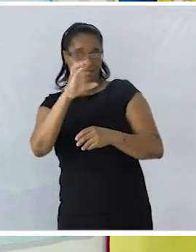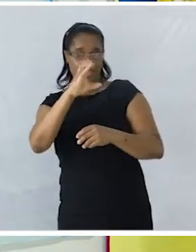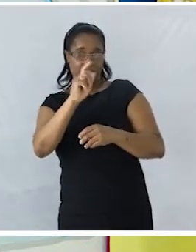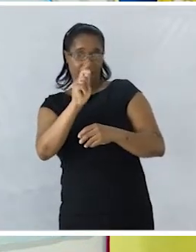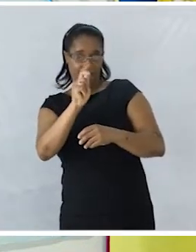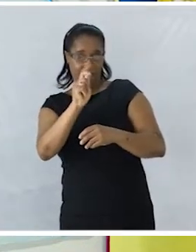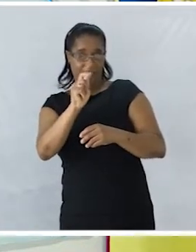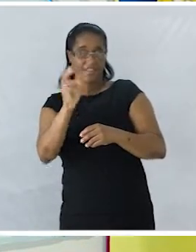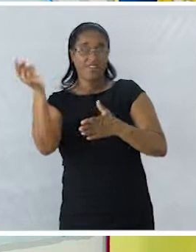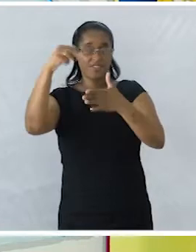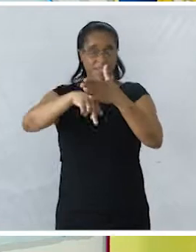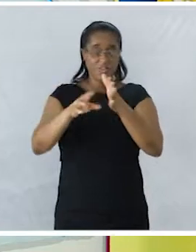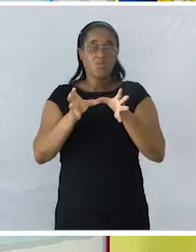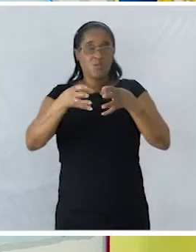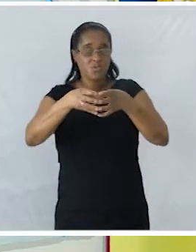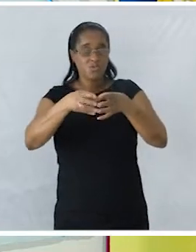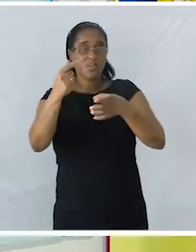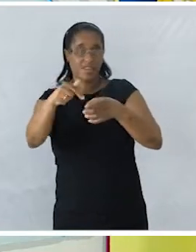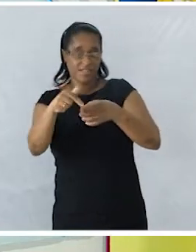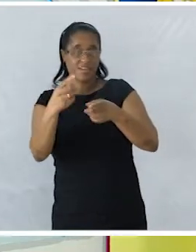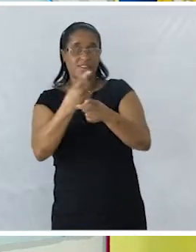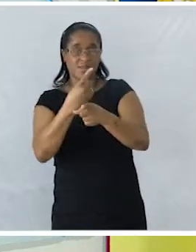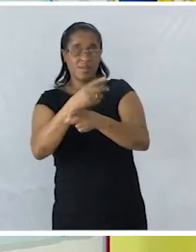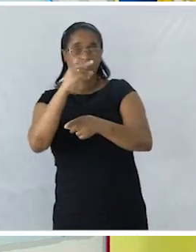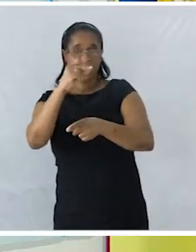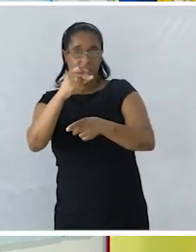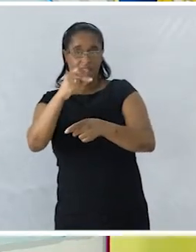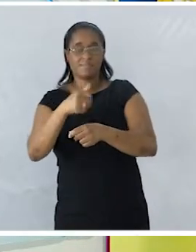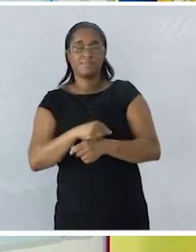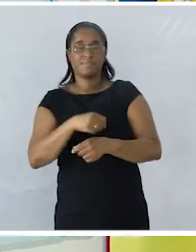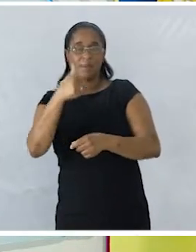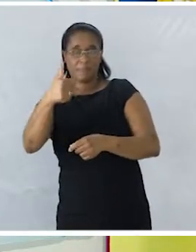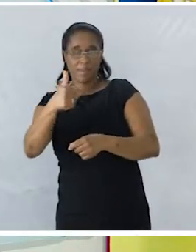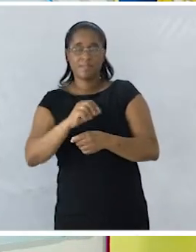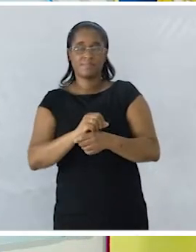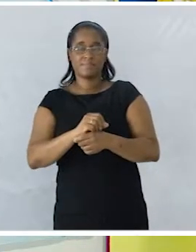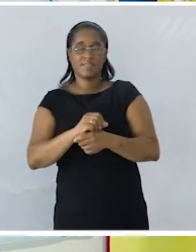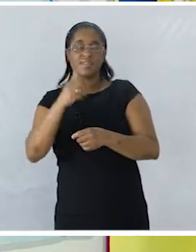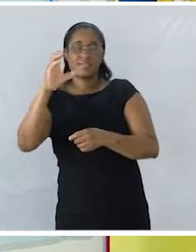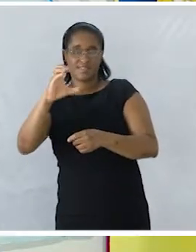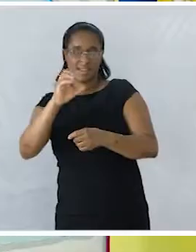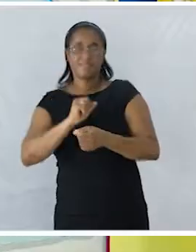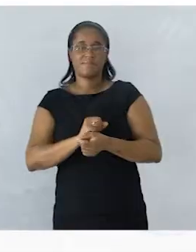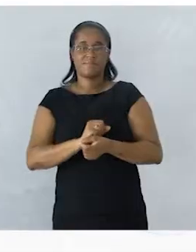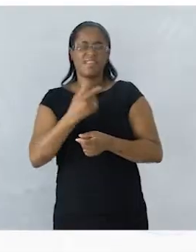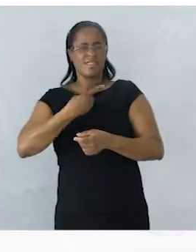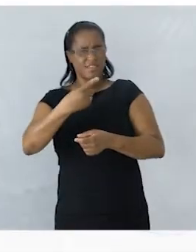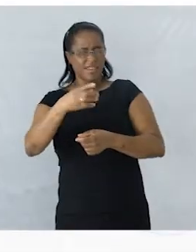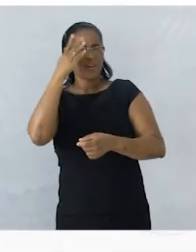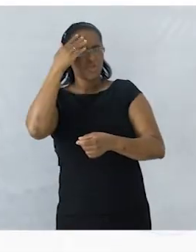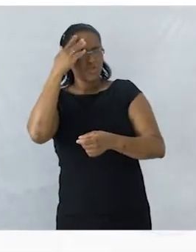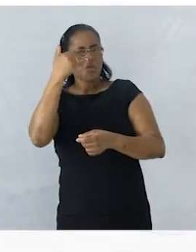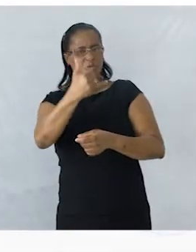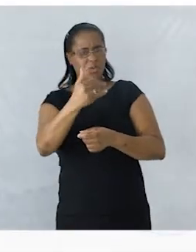conjunto que contém os elementos A, B e C. Será que o número